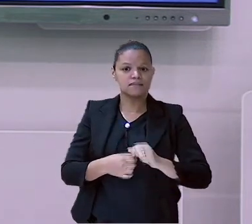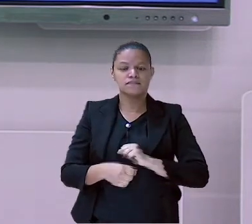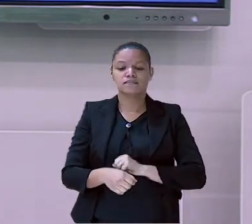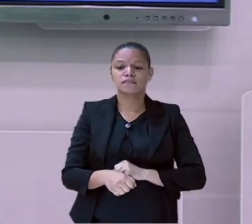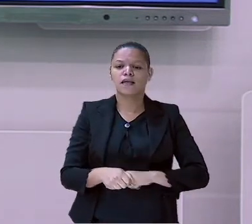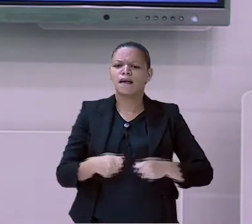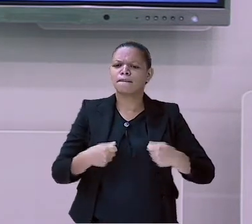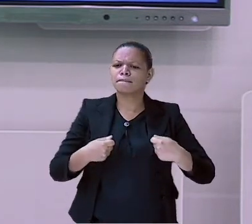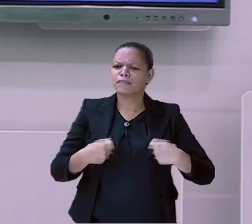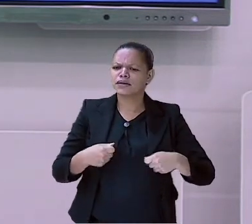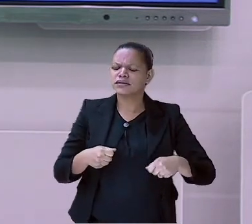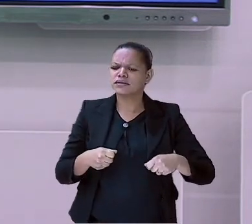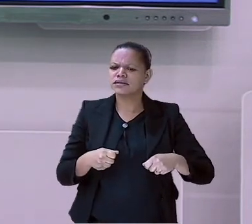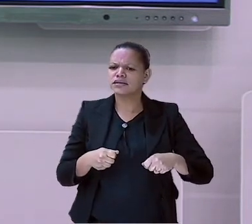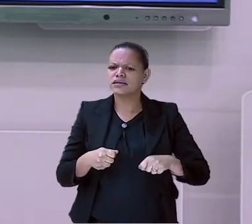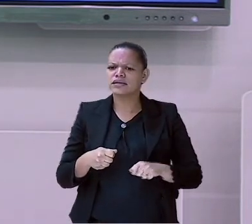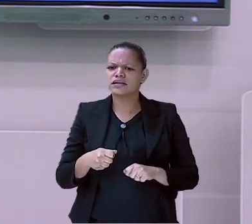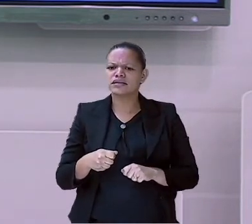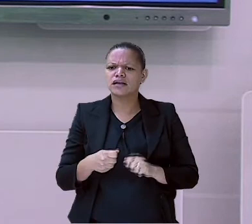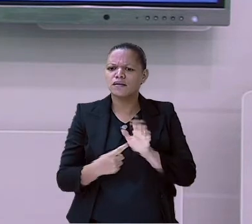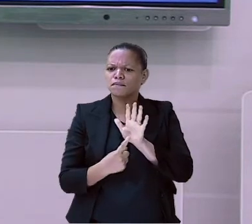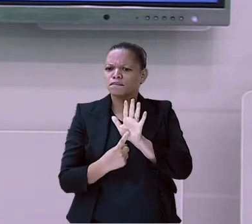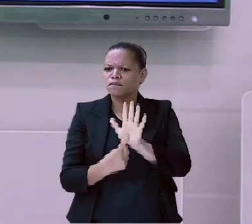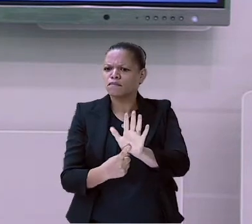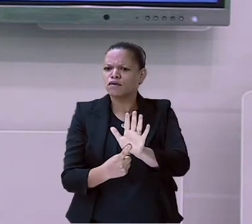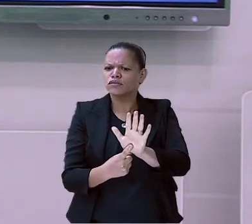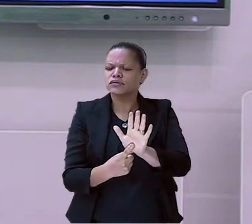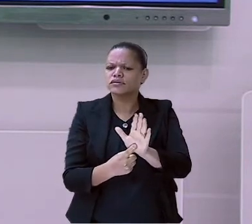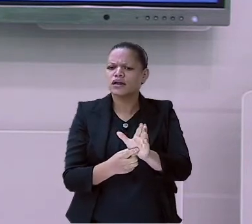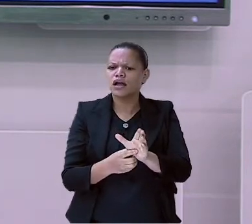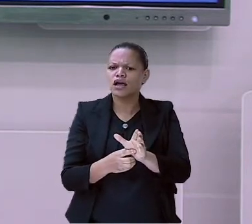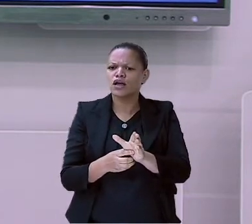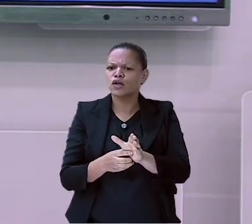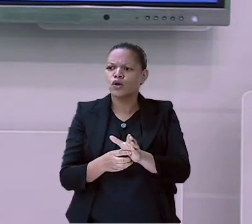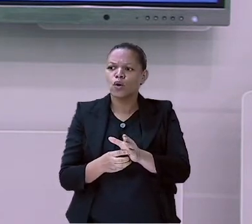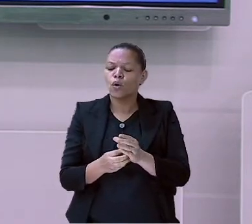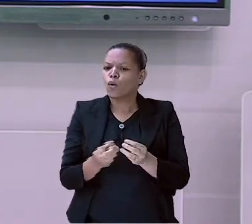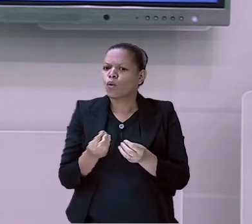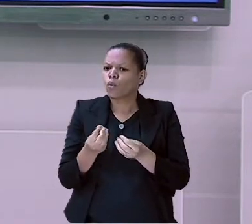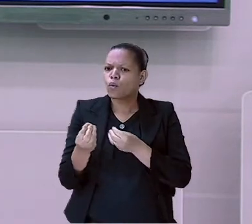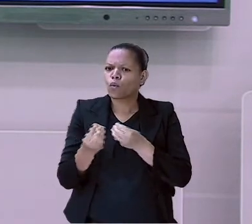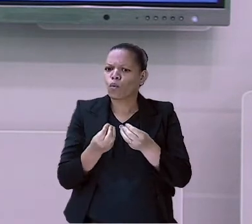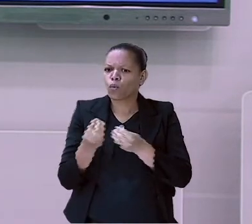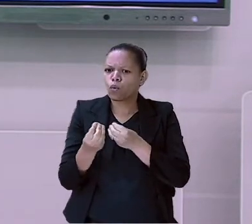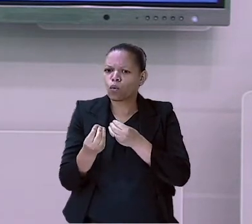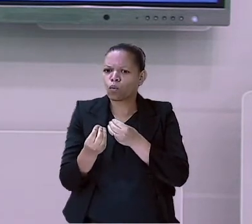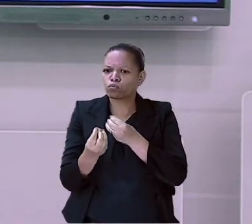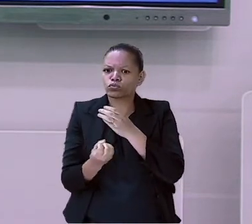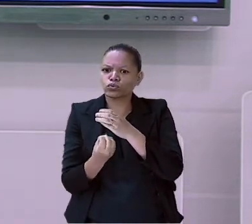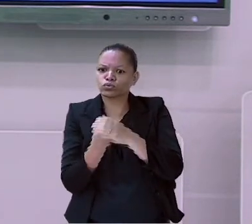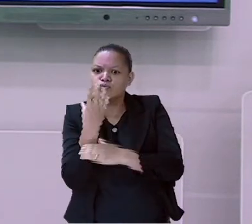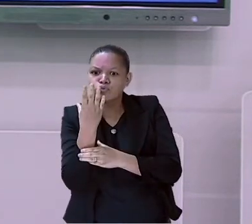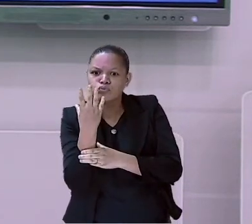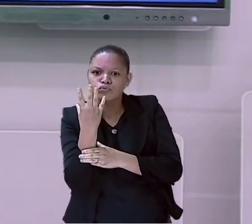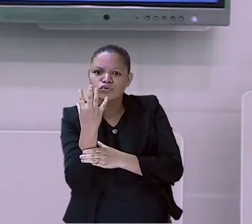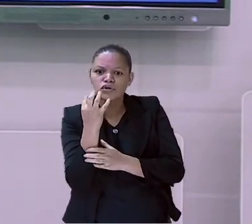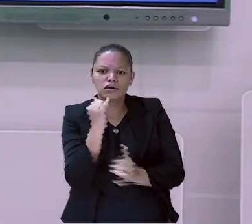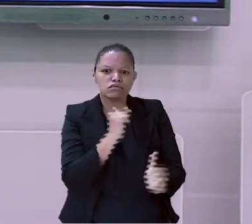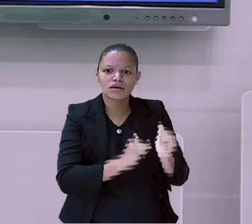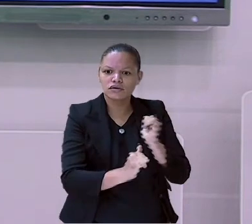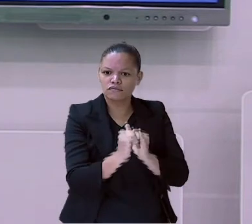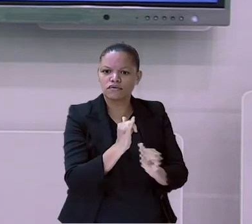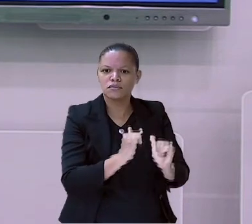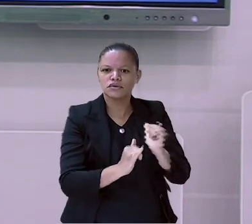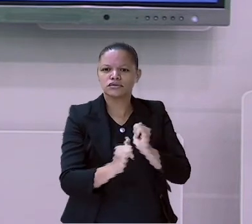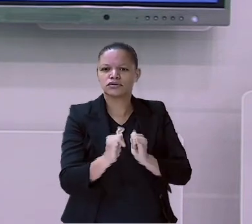uma fonte escrita de onde você tirou essas informações. Ele precisa de ter os números e a legenda